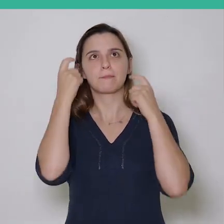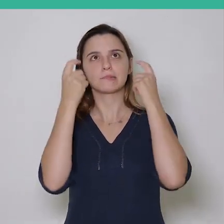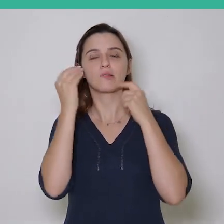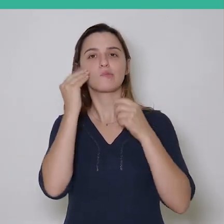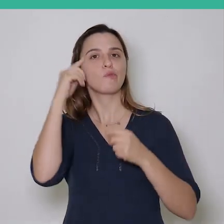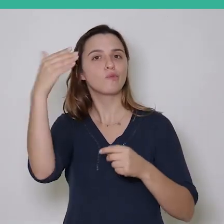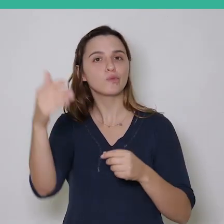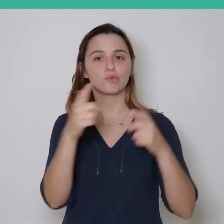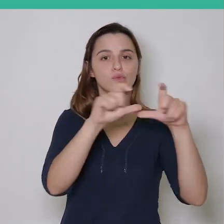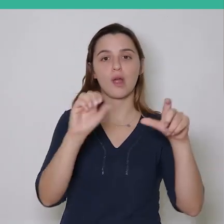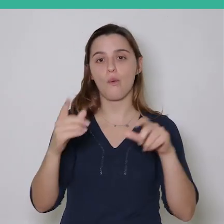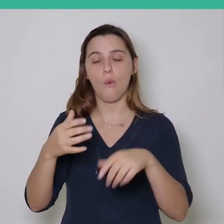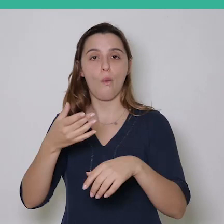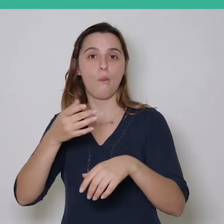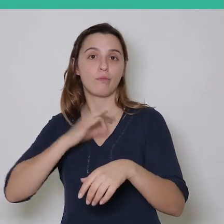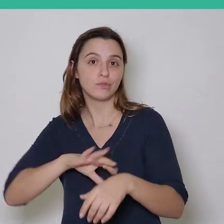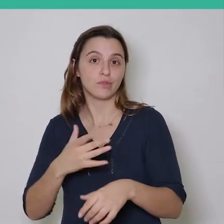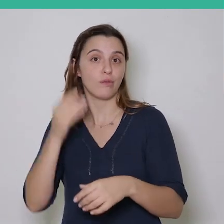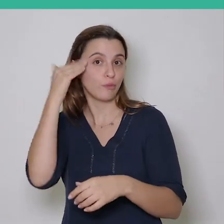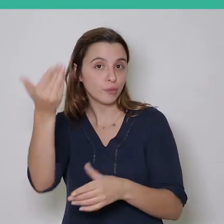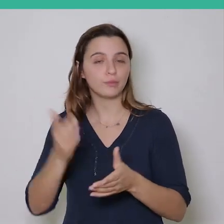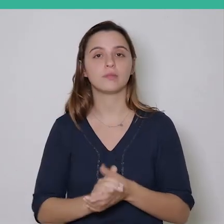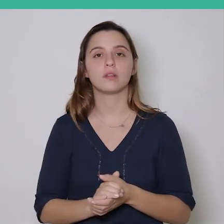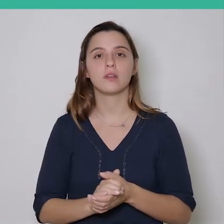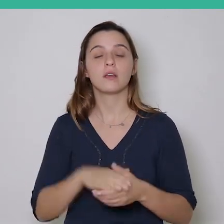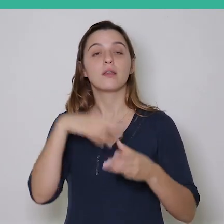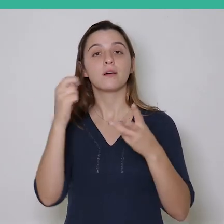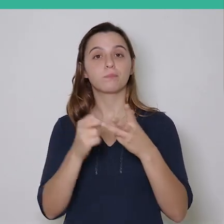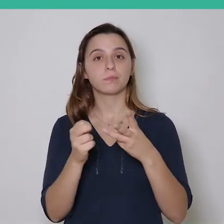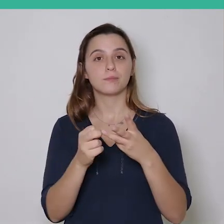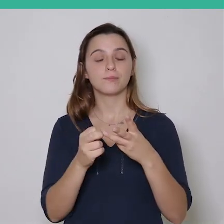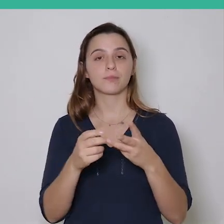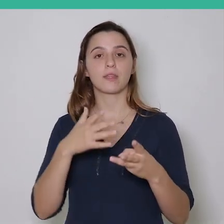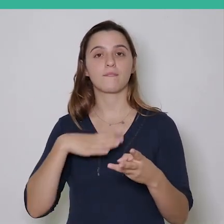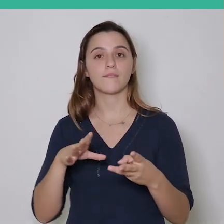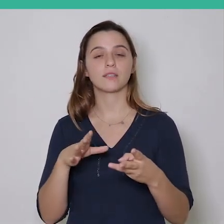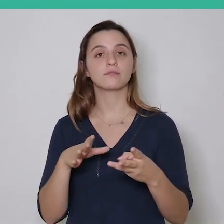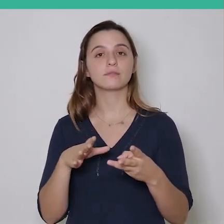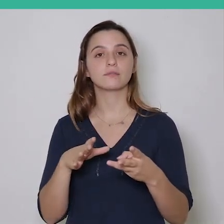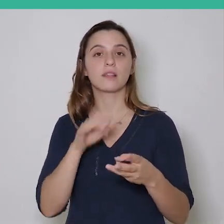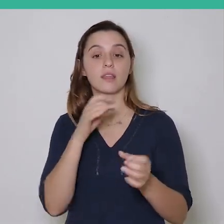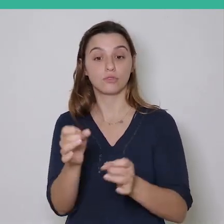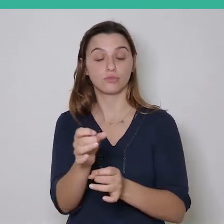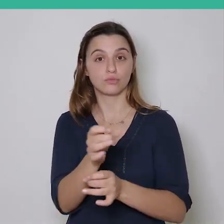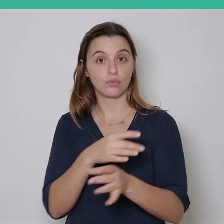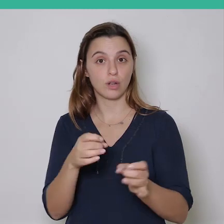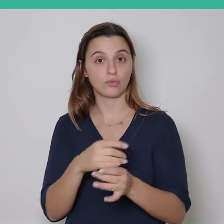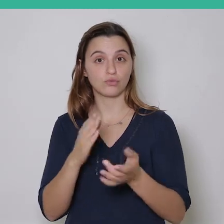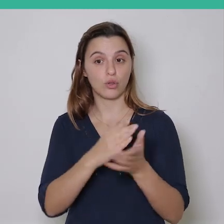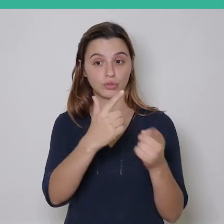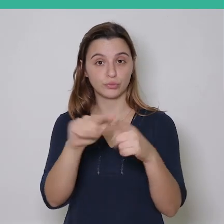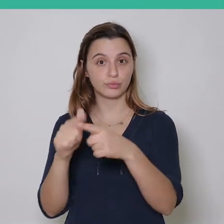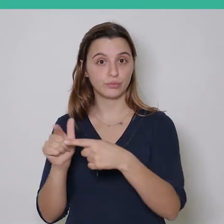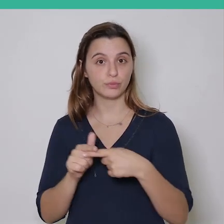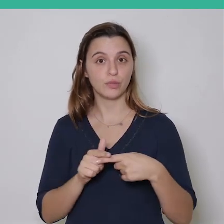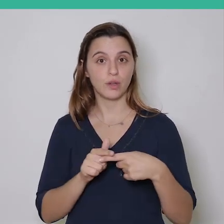querem seguir, tanto a nível secundário como a nível profissional futuramente. Com a terceira medida, pretendo implementar torneios interescolas,